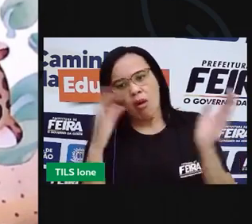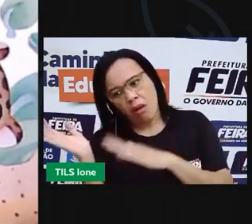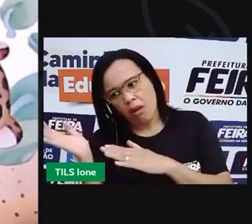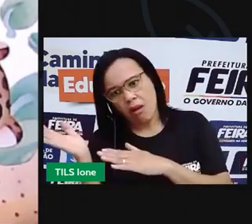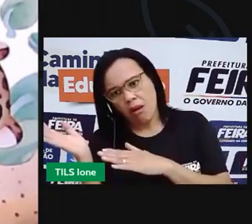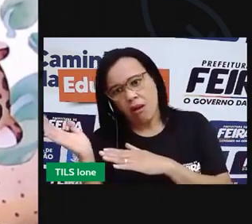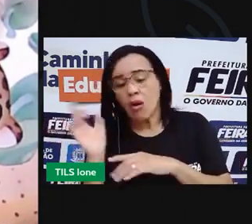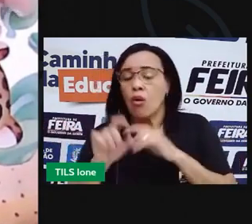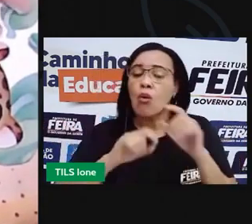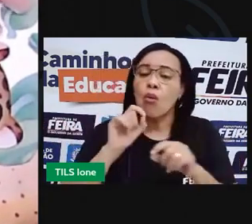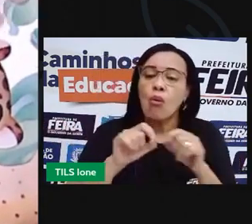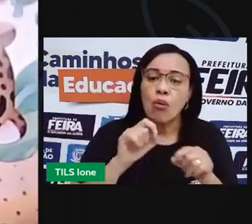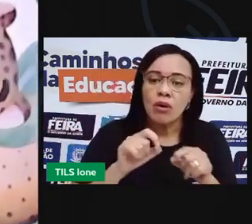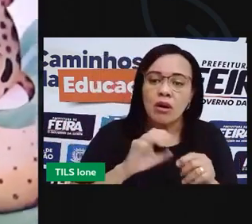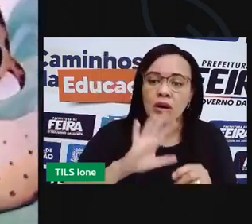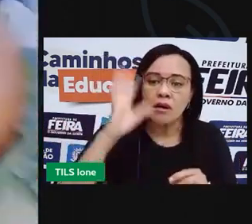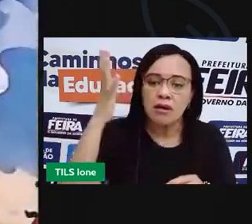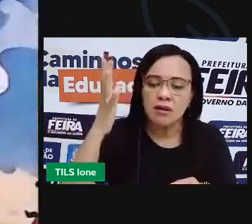que aconteceu?